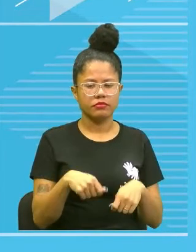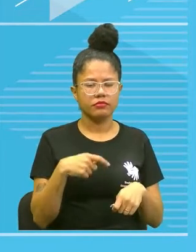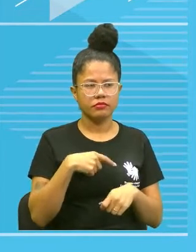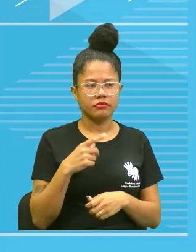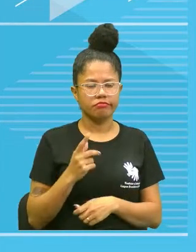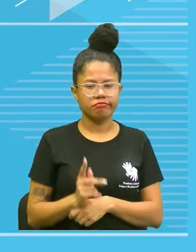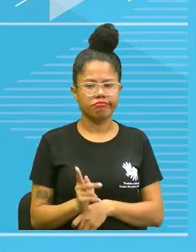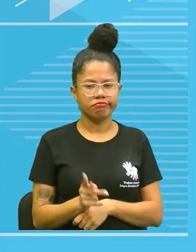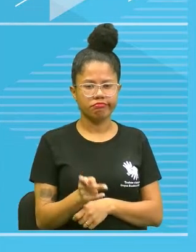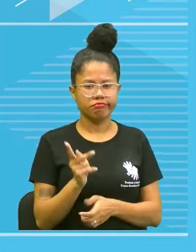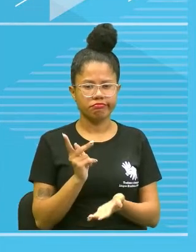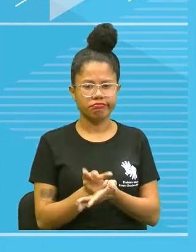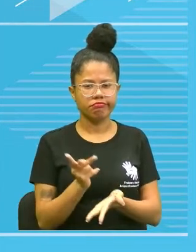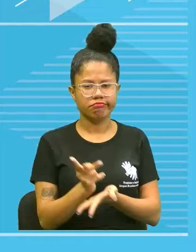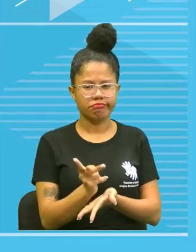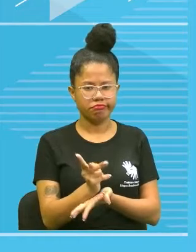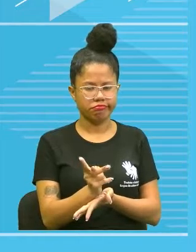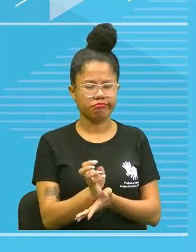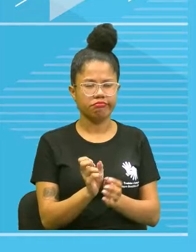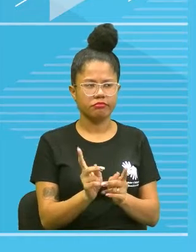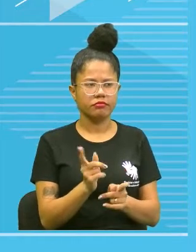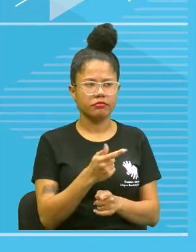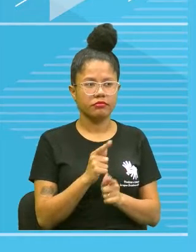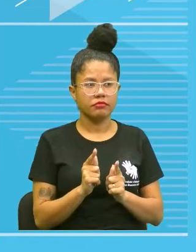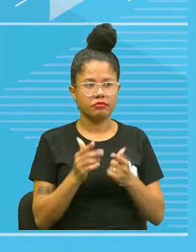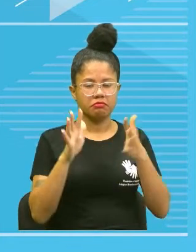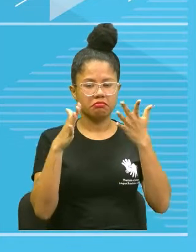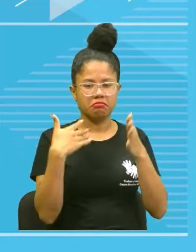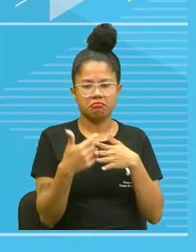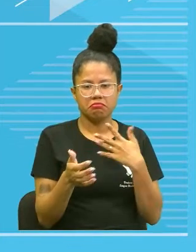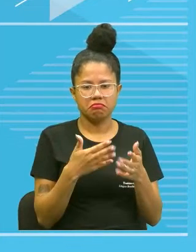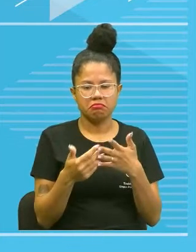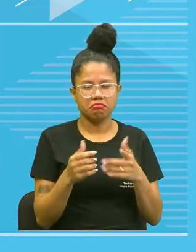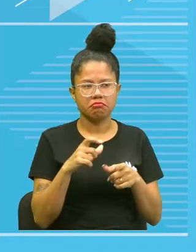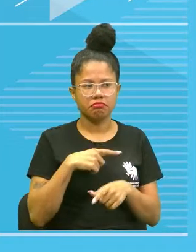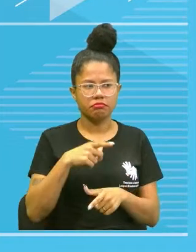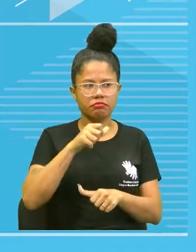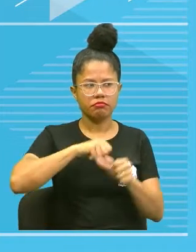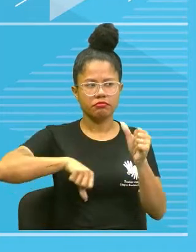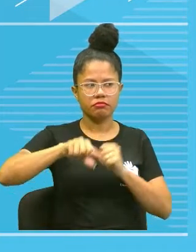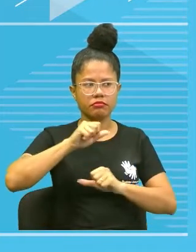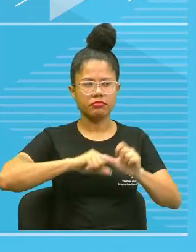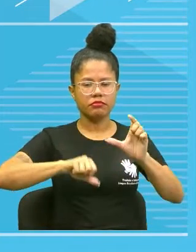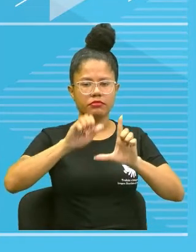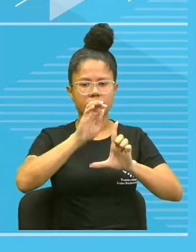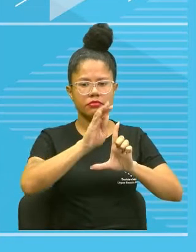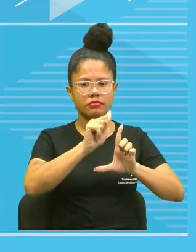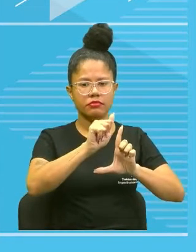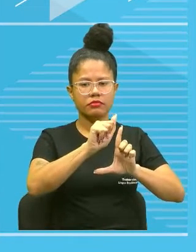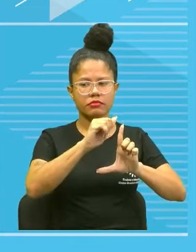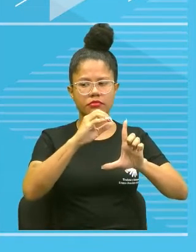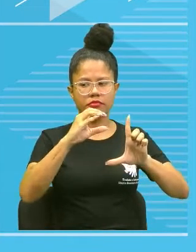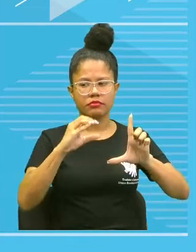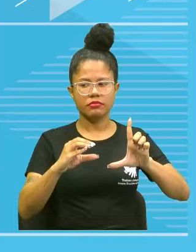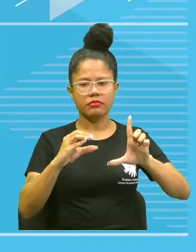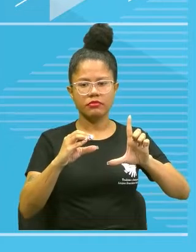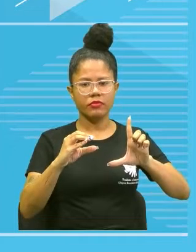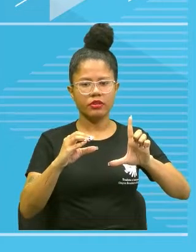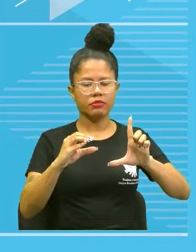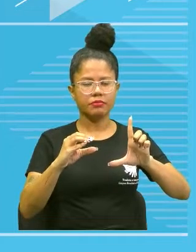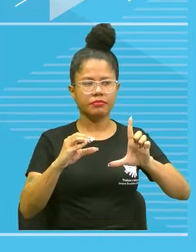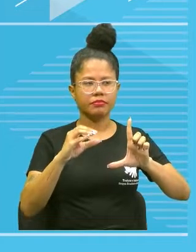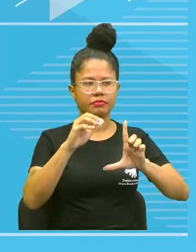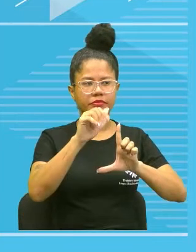constante. Sendo um gás qualquer sofrendo uma transformação de A para C, ou seja, ele está saindo do ponto A e